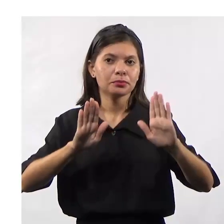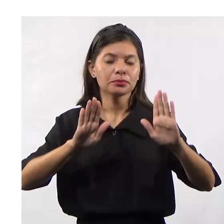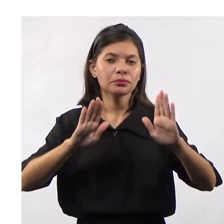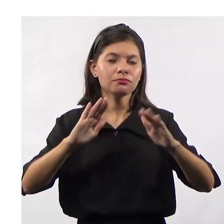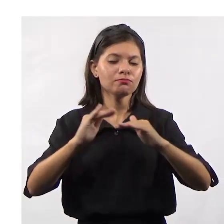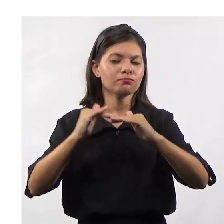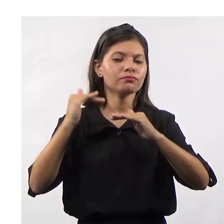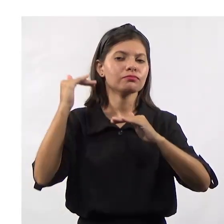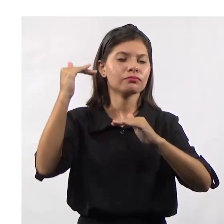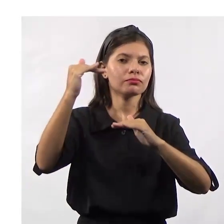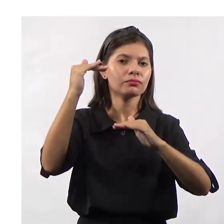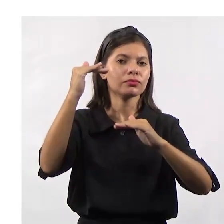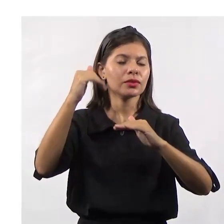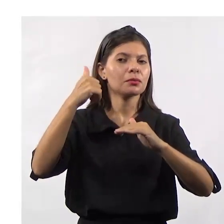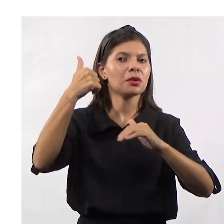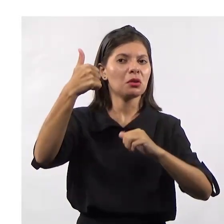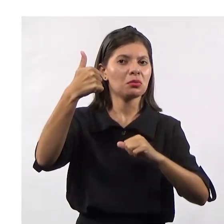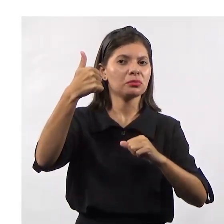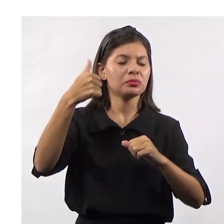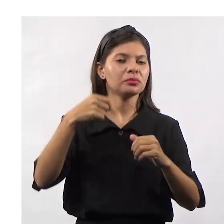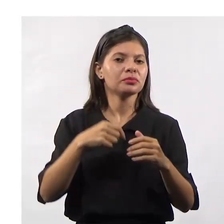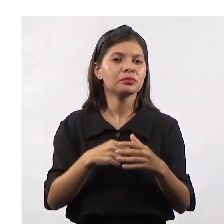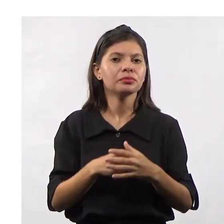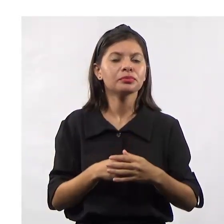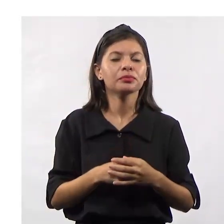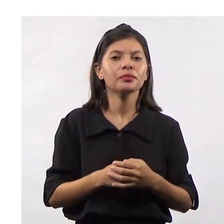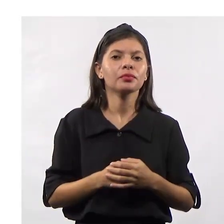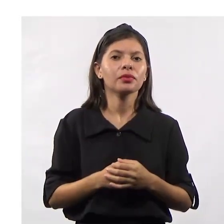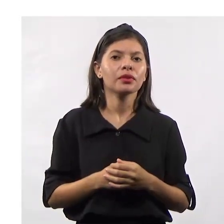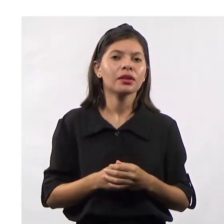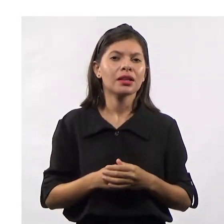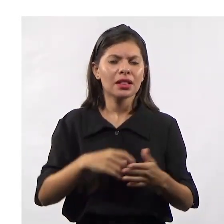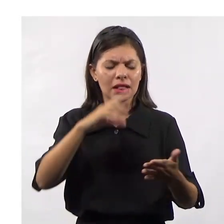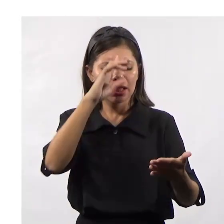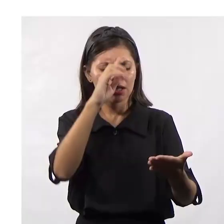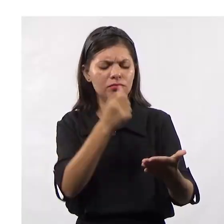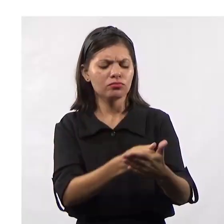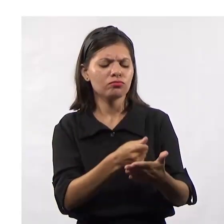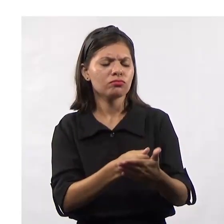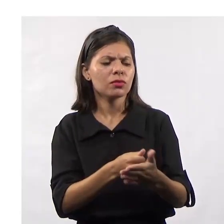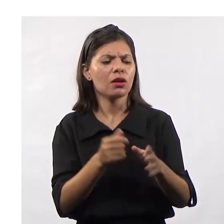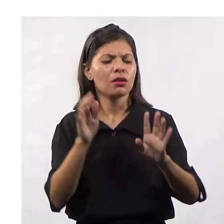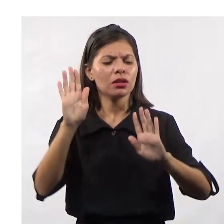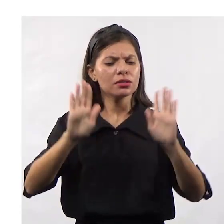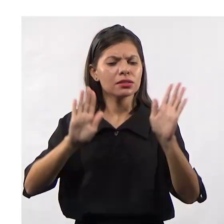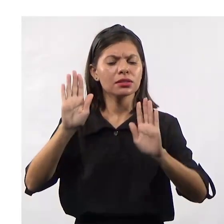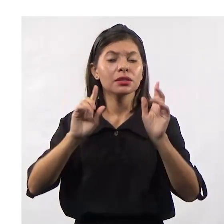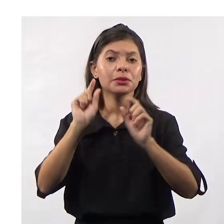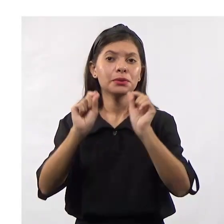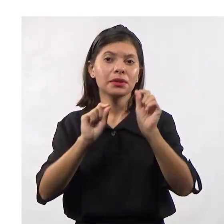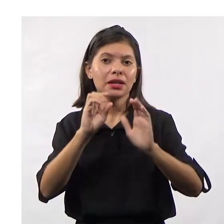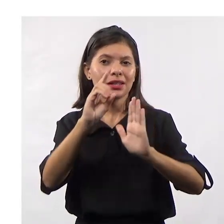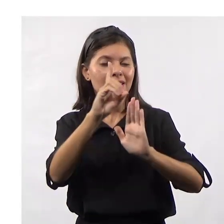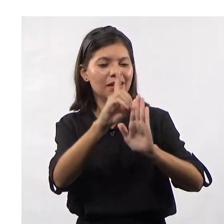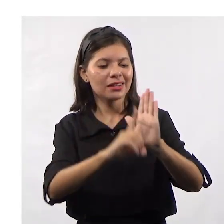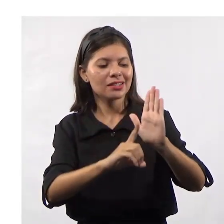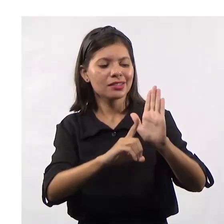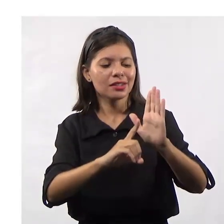mais bem classificado, tá? Será exigida do licitante declaração de que cumpre